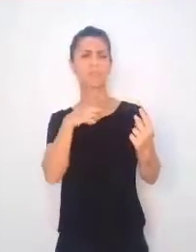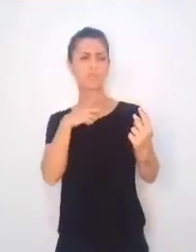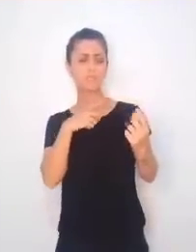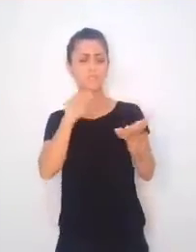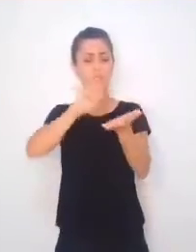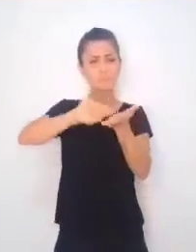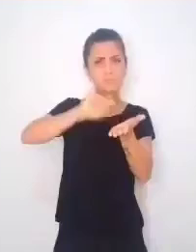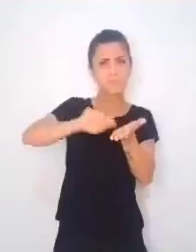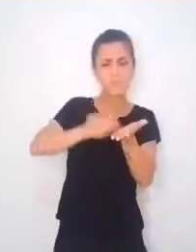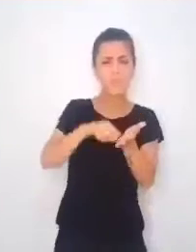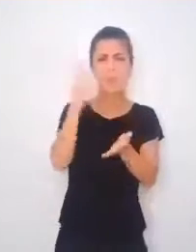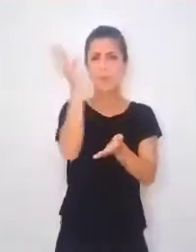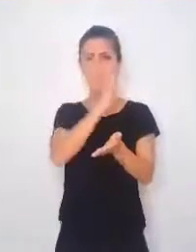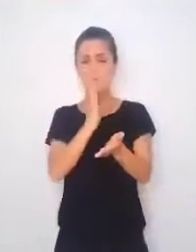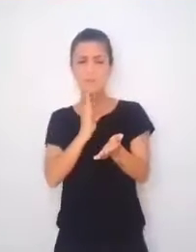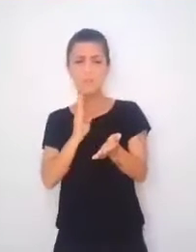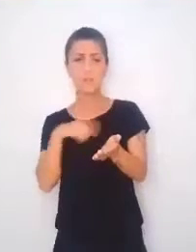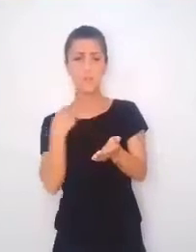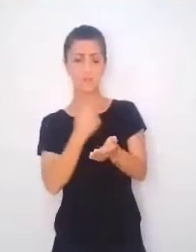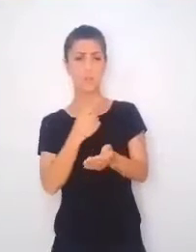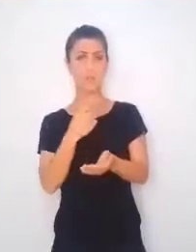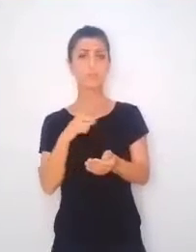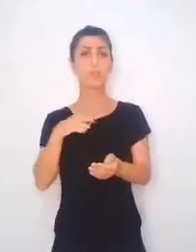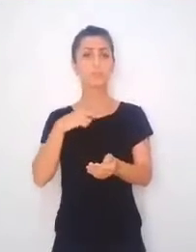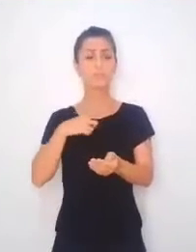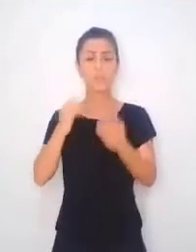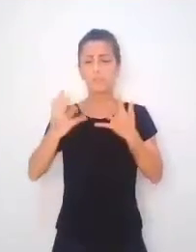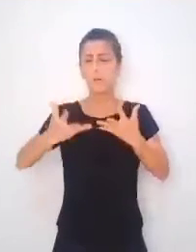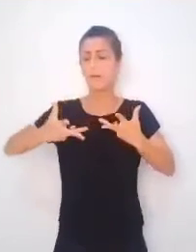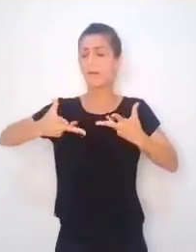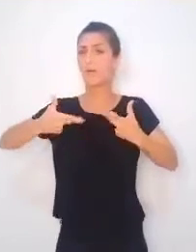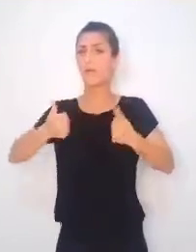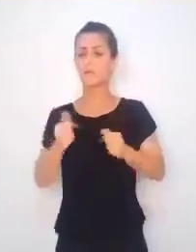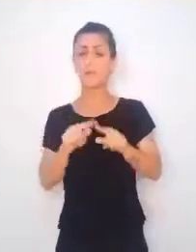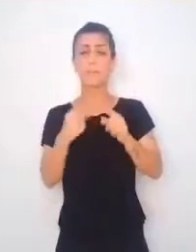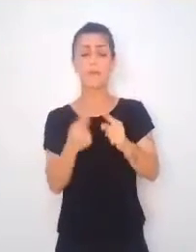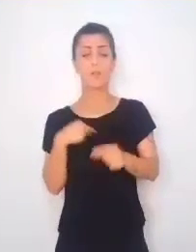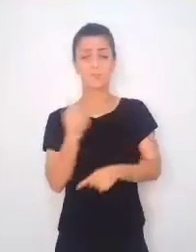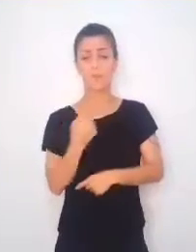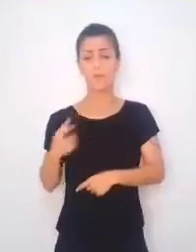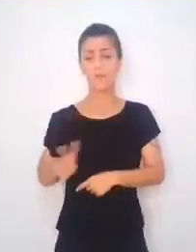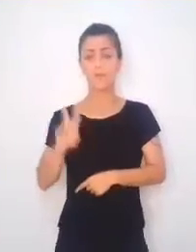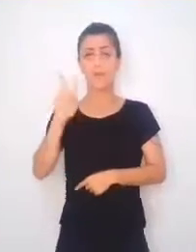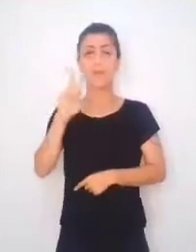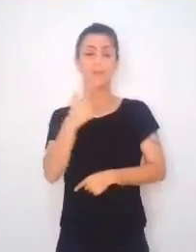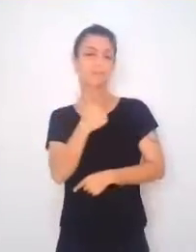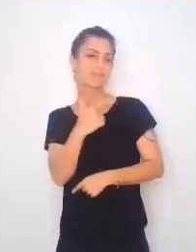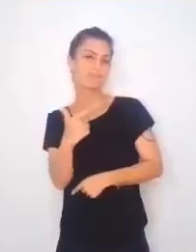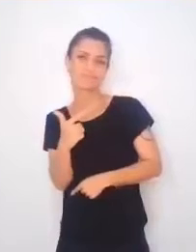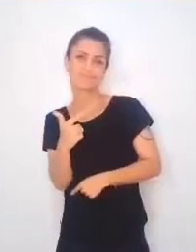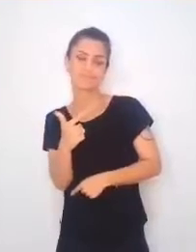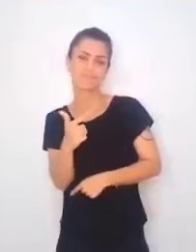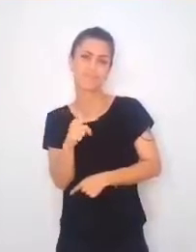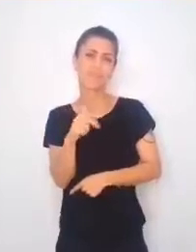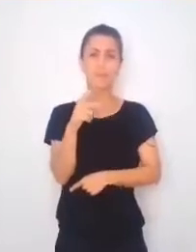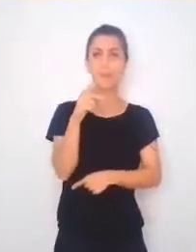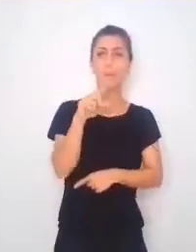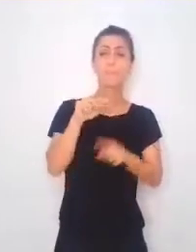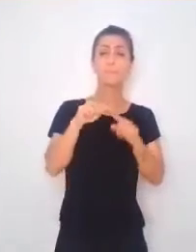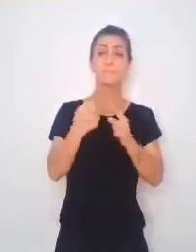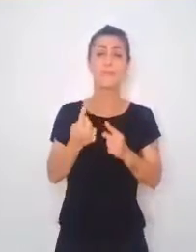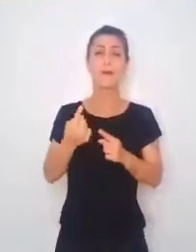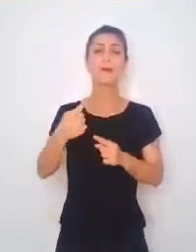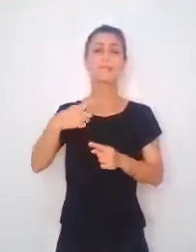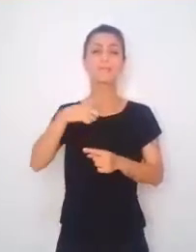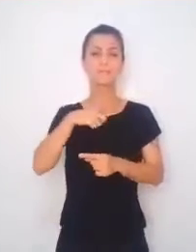a música brasileira, que a nossa música brasileira é riquíssima, né? E a gente dá valor, parece que santo de casa não faz milagre, né? Mas